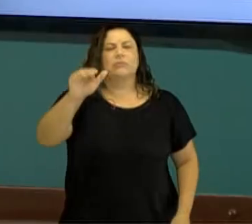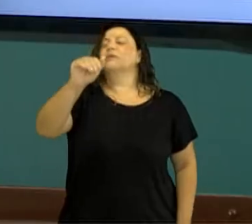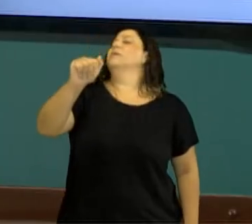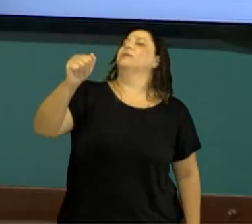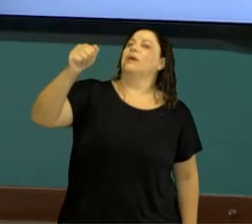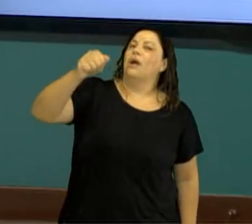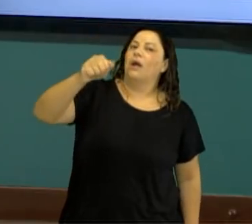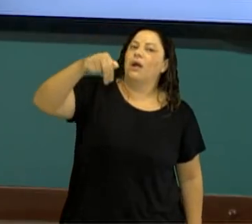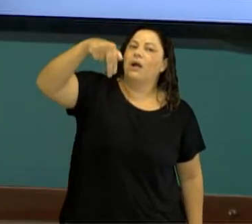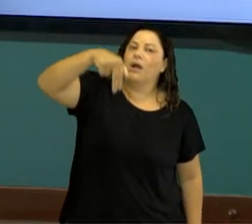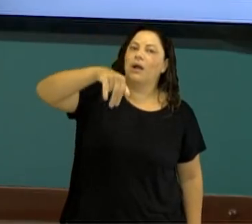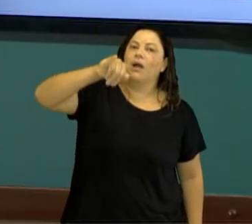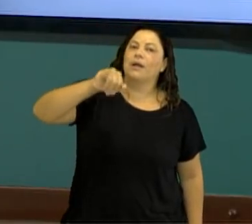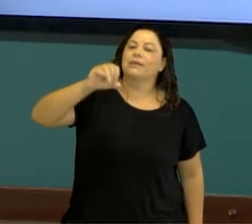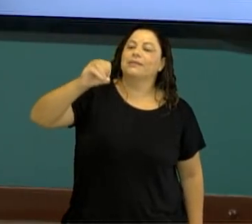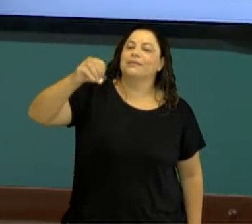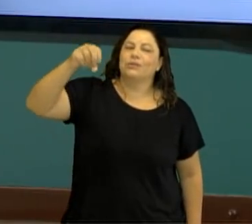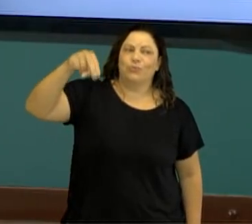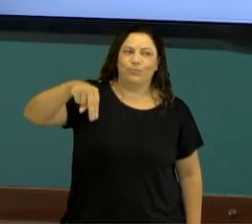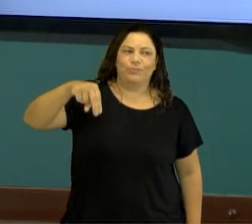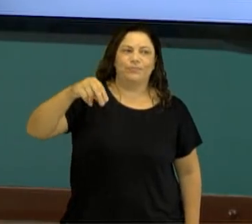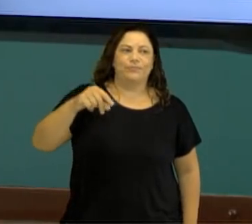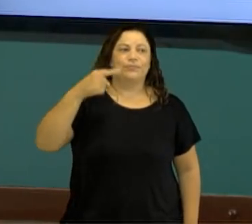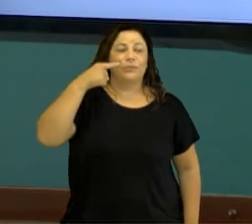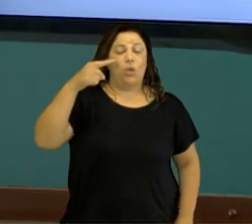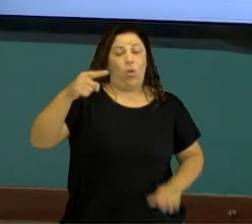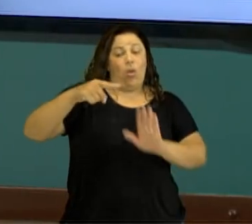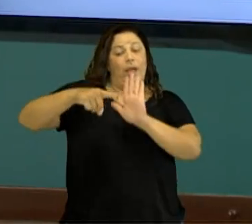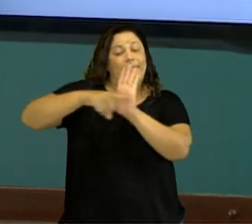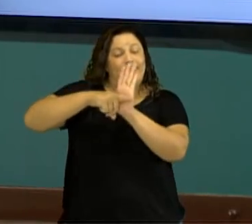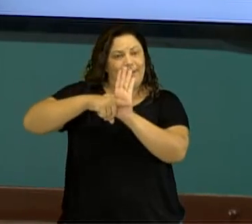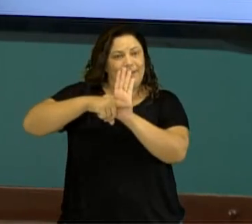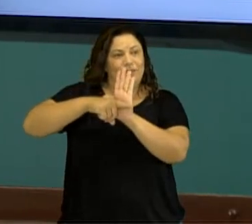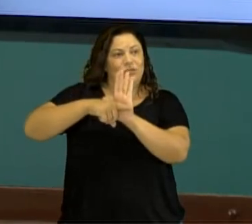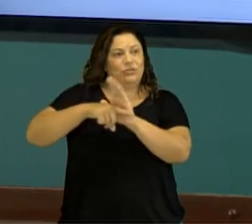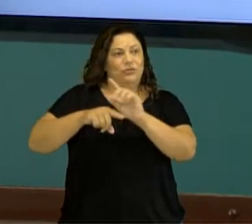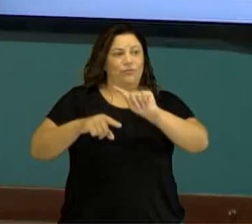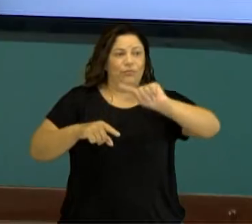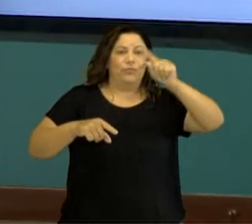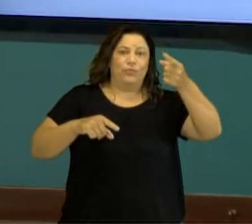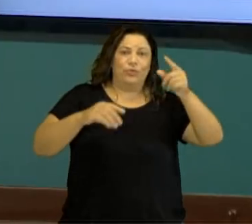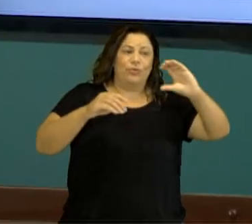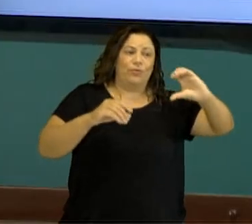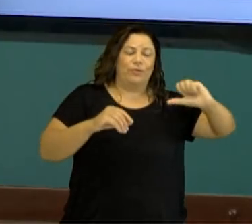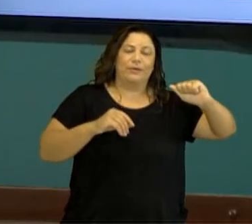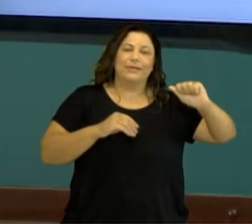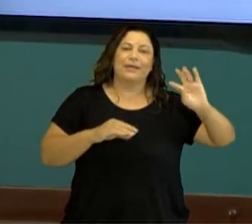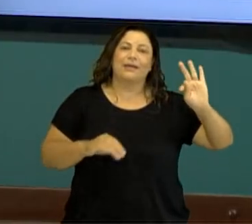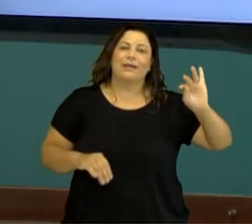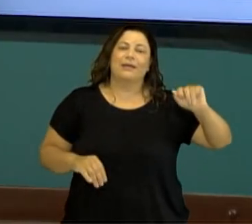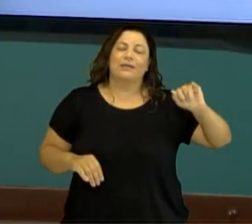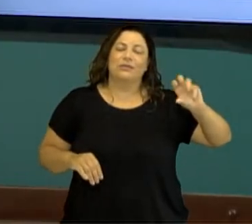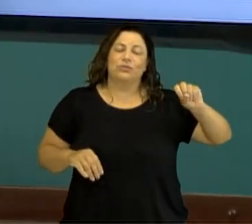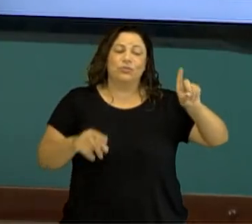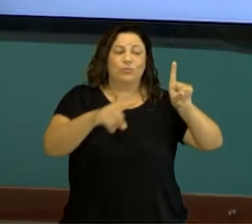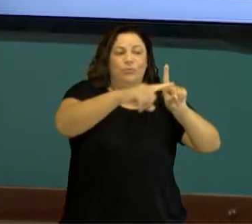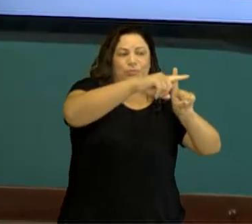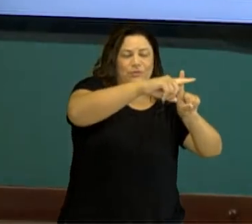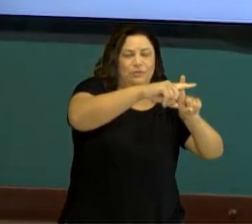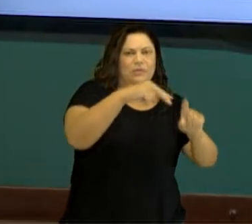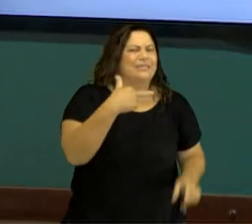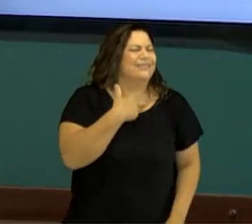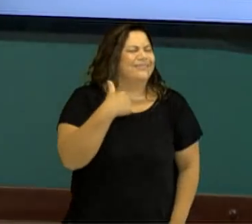ânion. Íon ânion. Vou colocar aqui negativo. Íon cátion, positivo. Pessoal, nós não podemos esquecer